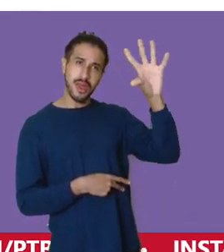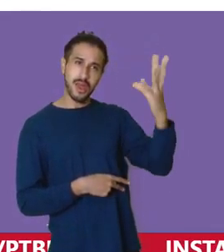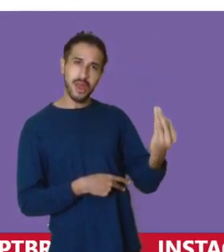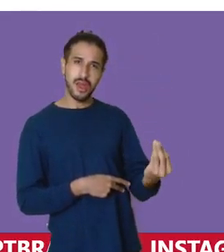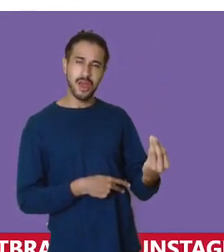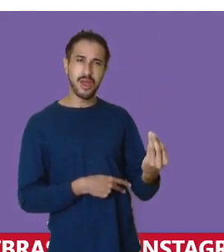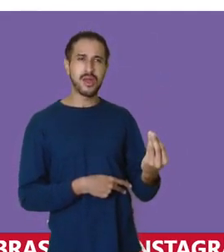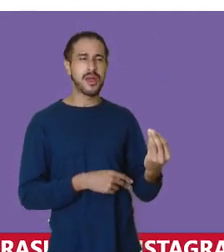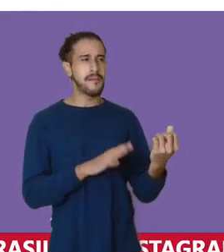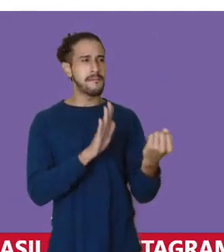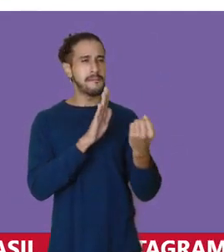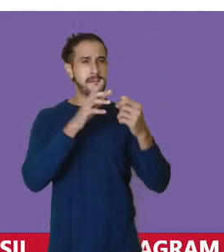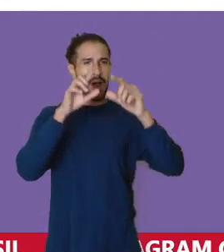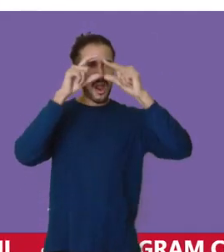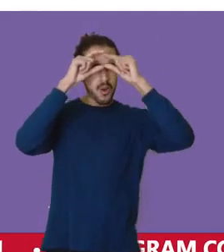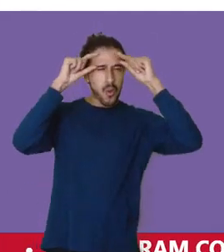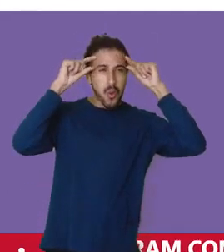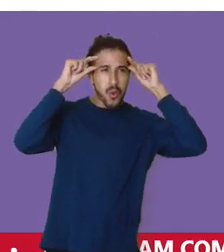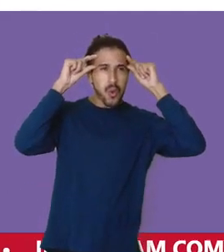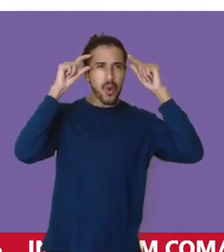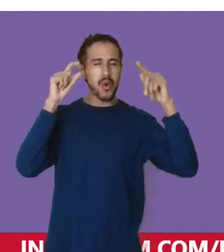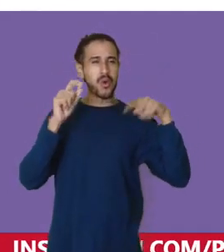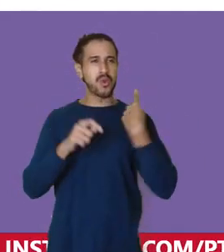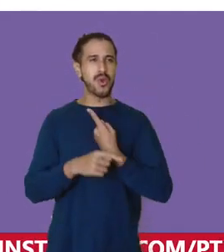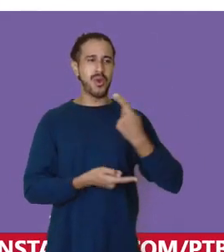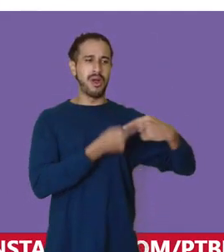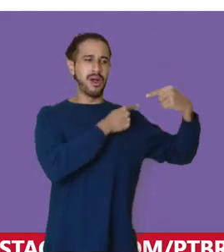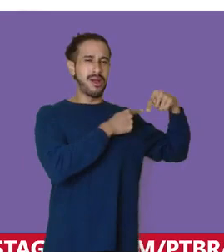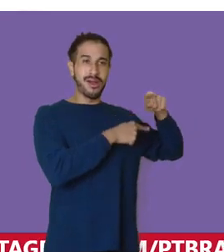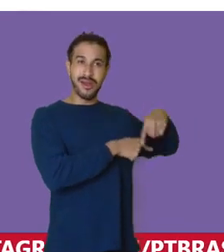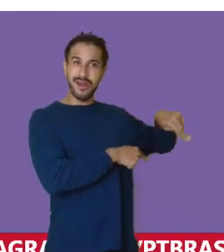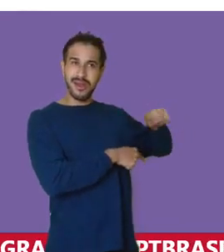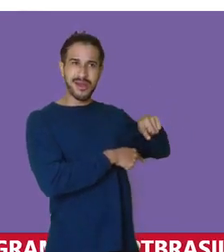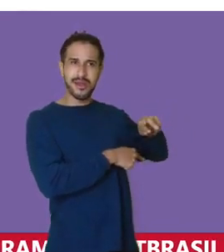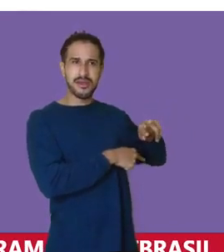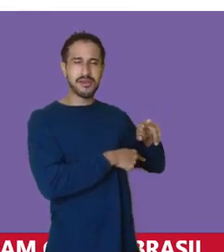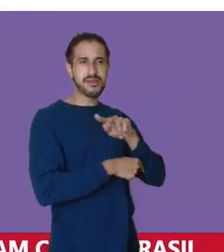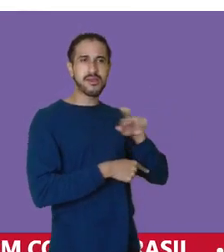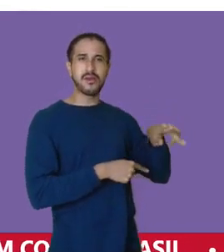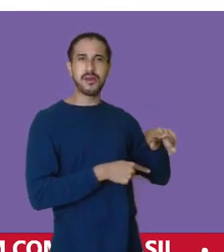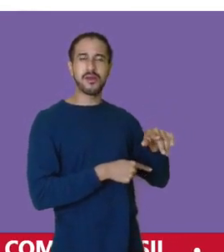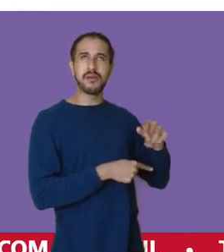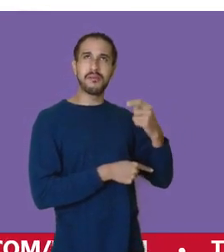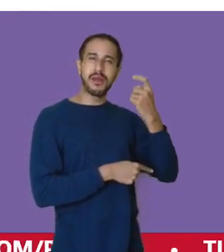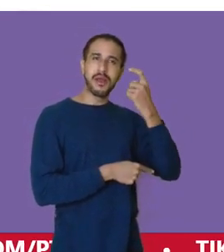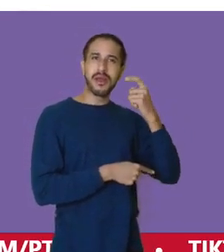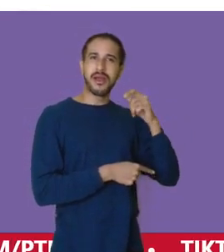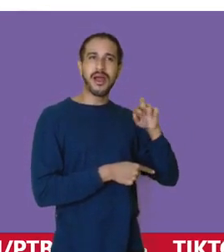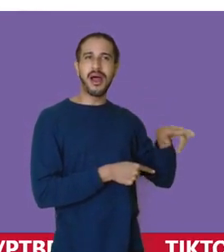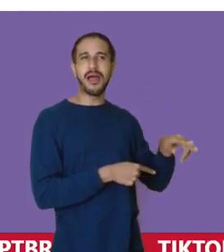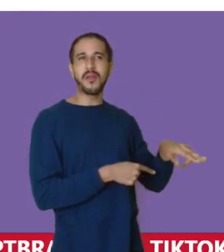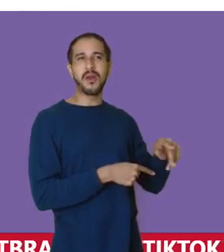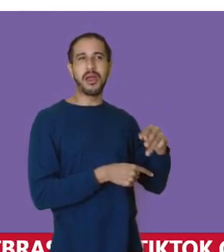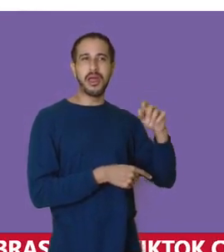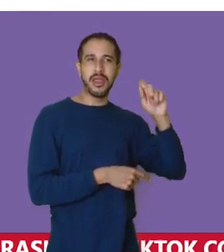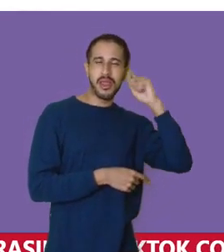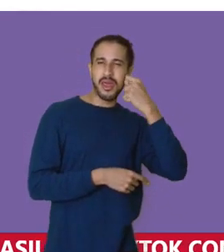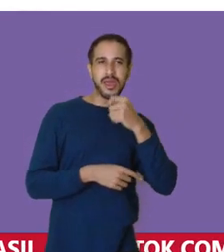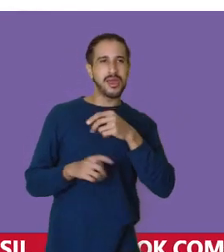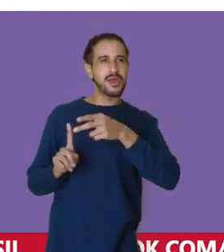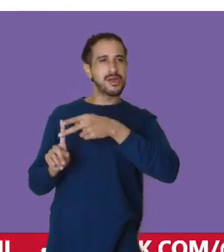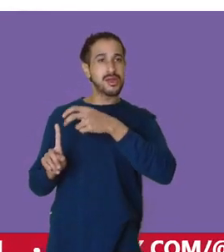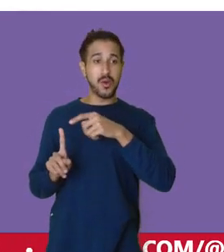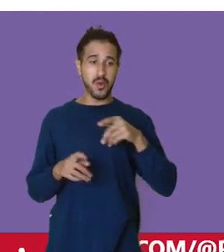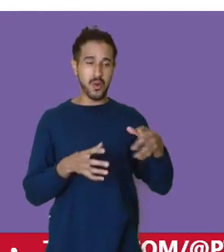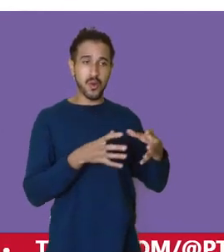dos rótulos que foram aplicados para os nossos ancestrais, que não se colocavam enquanto pessoas negras, né, nem como indígenas, esse é um rótulo que foram